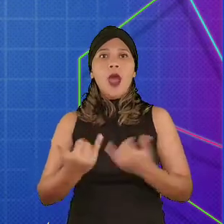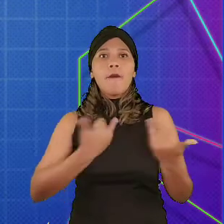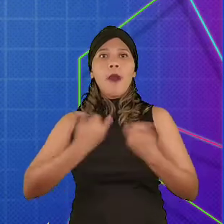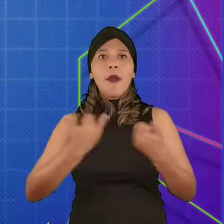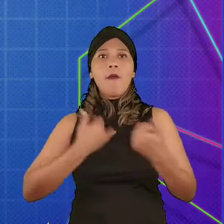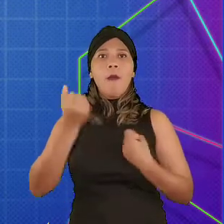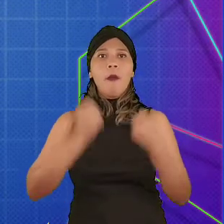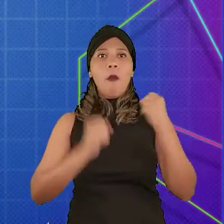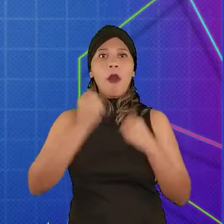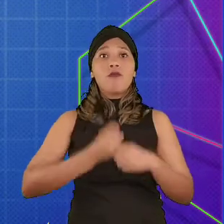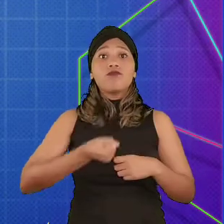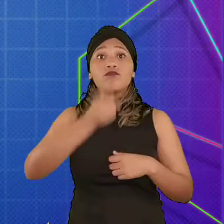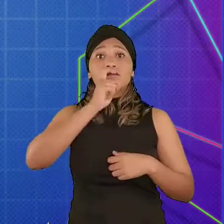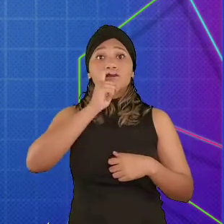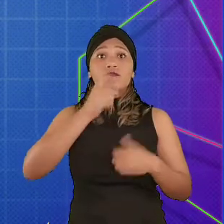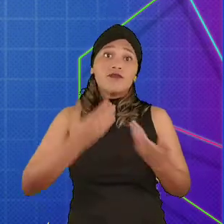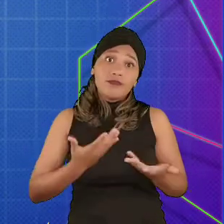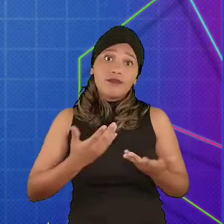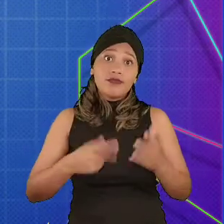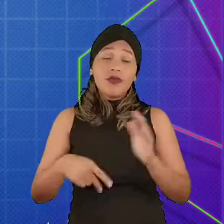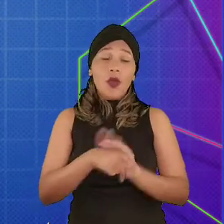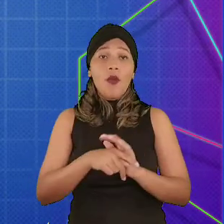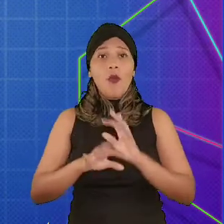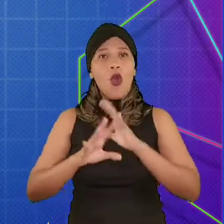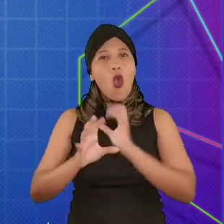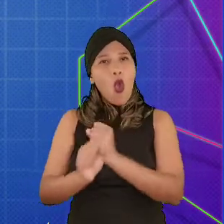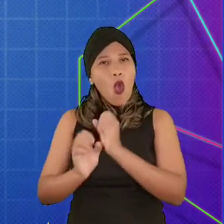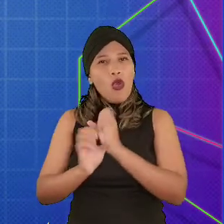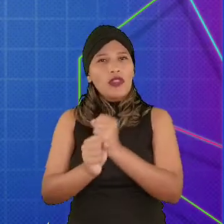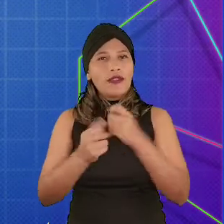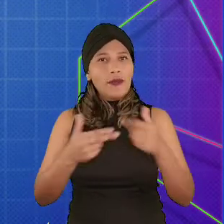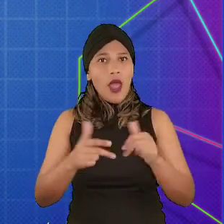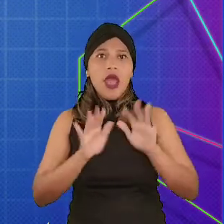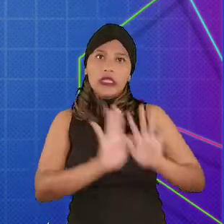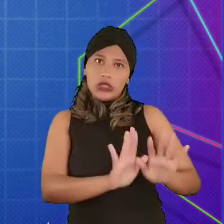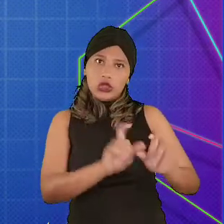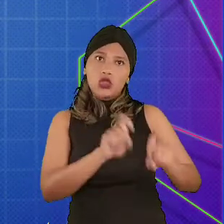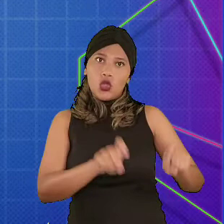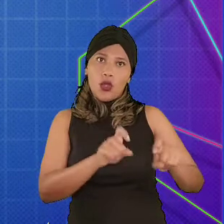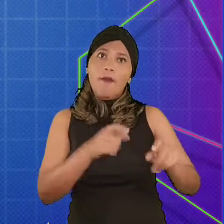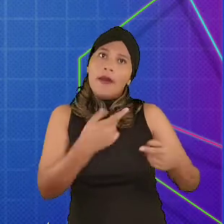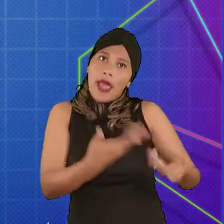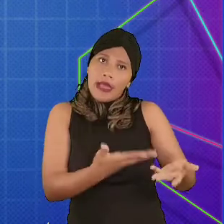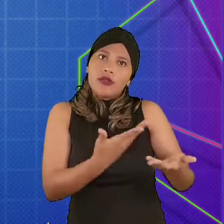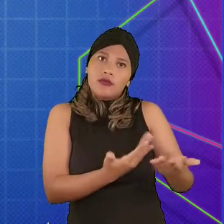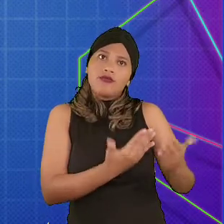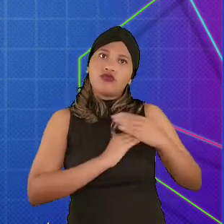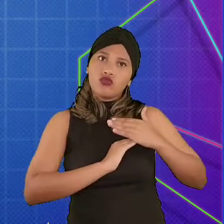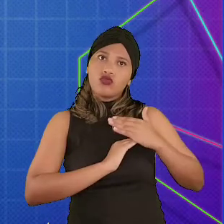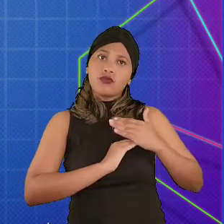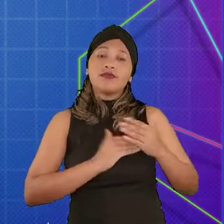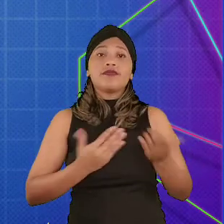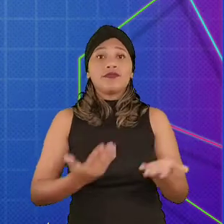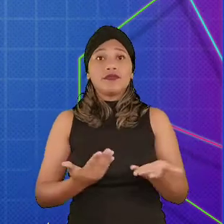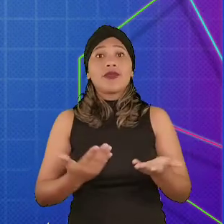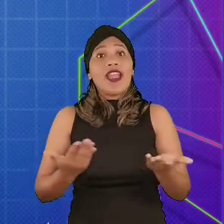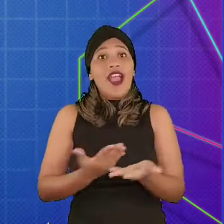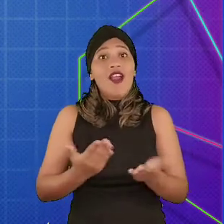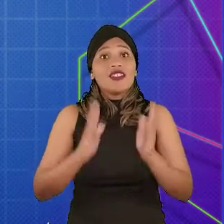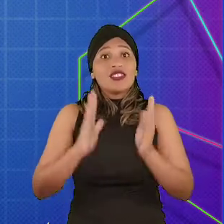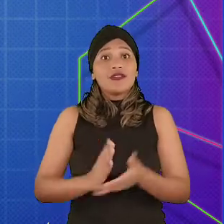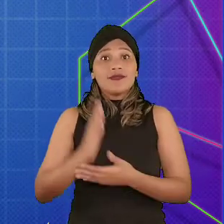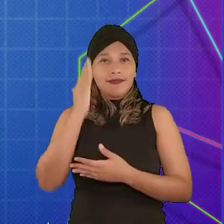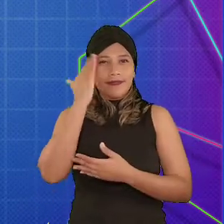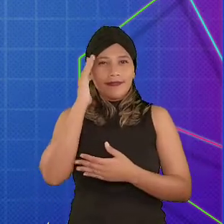de informações então podemos dizer que deixamos toda a parte de contas e conferência de etapas com ele porque é para isso que ele vai nos